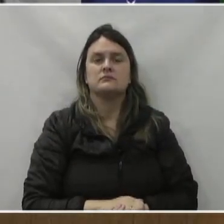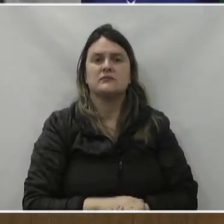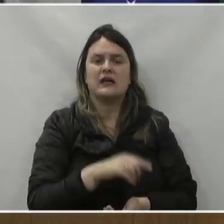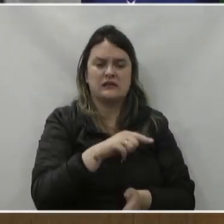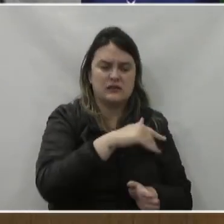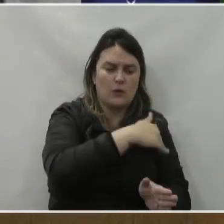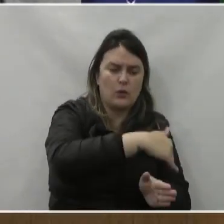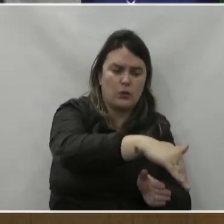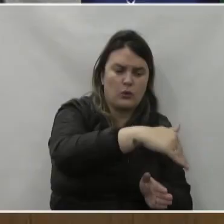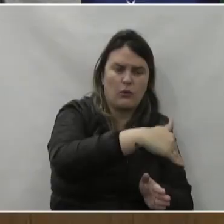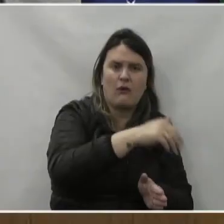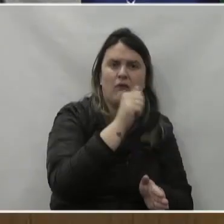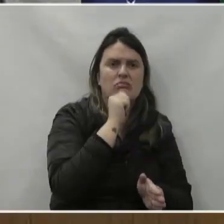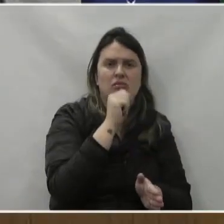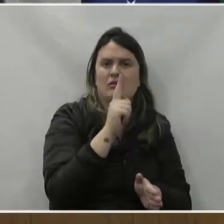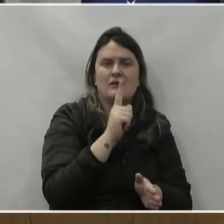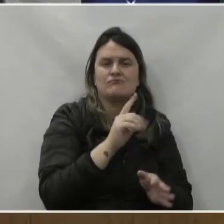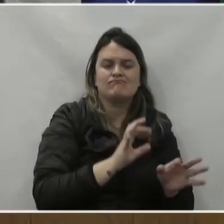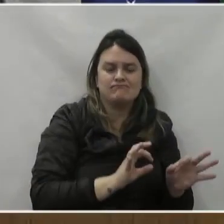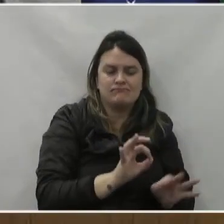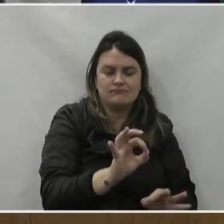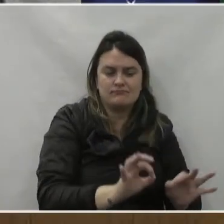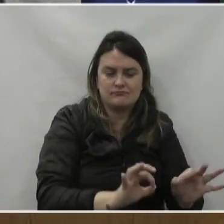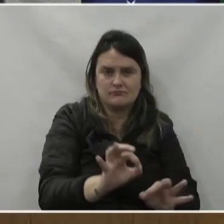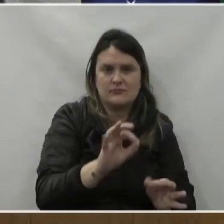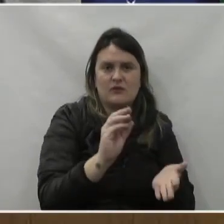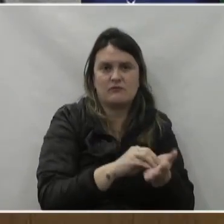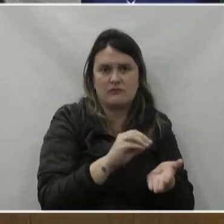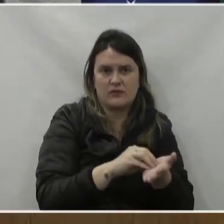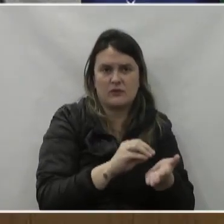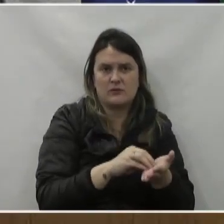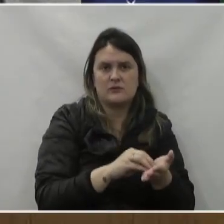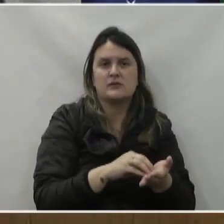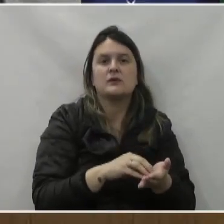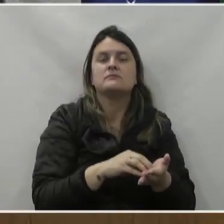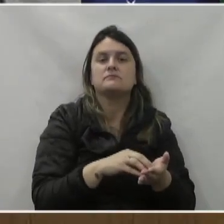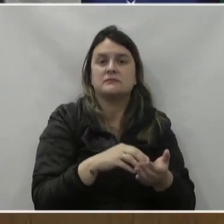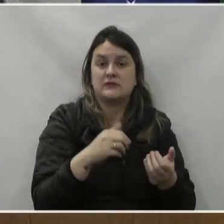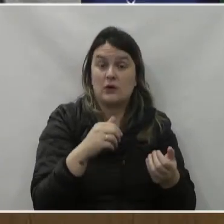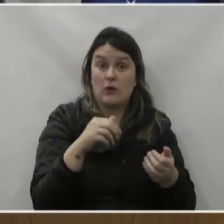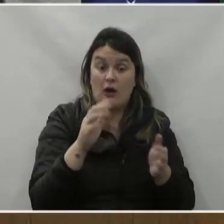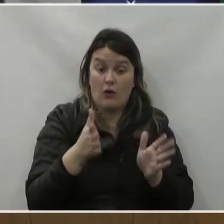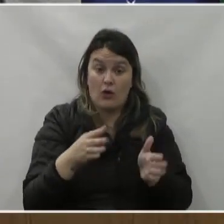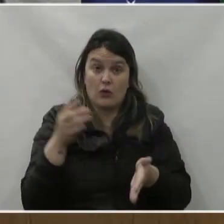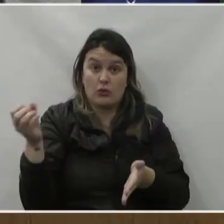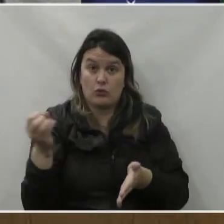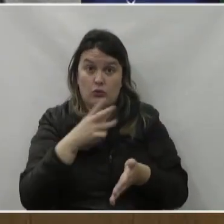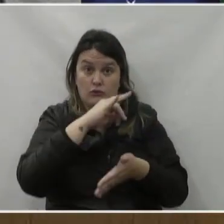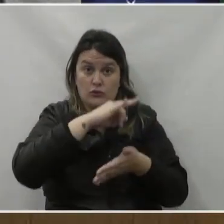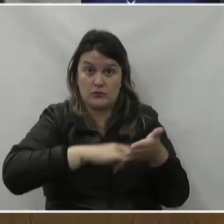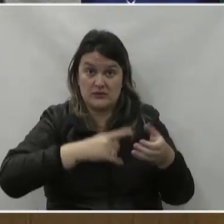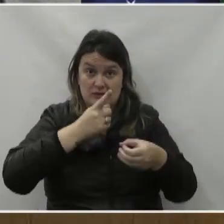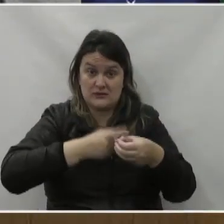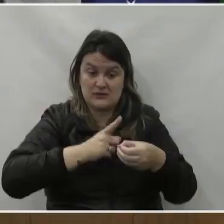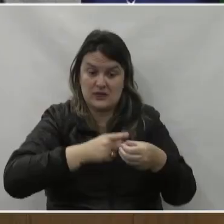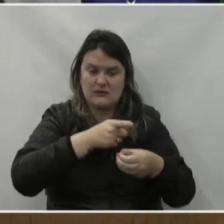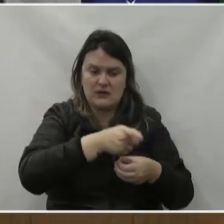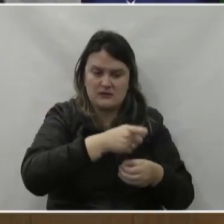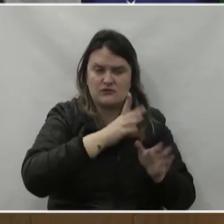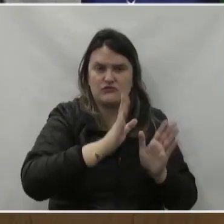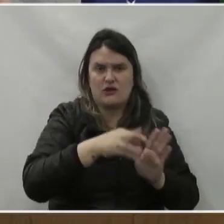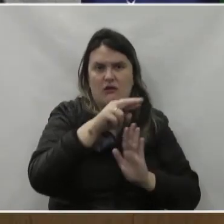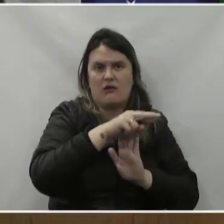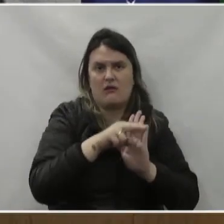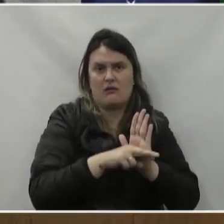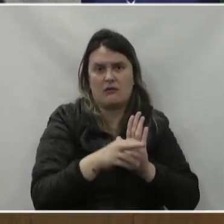acabou não recebendo a devida manutenção pública. Com a recente revisão do plano diretor, a área foi regularizada